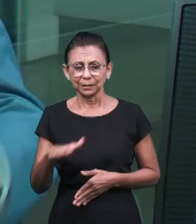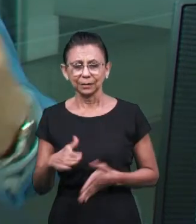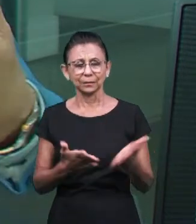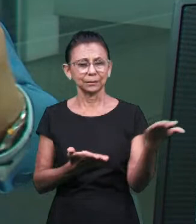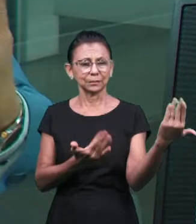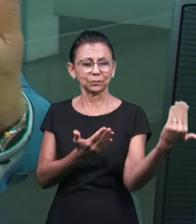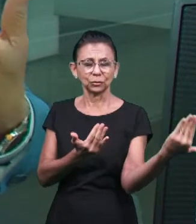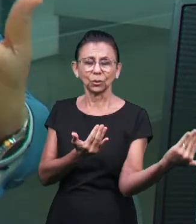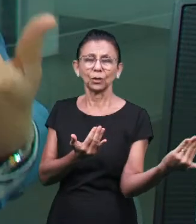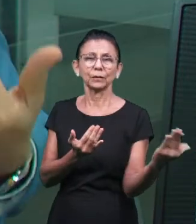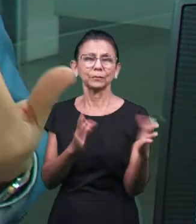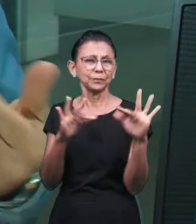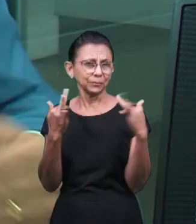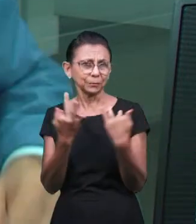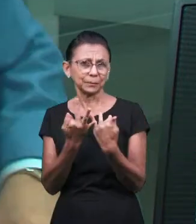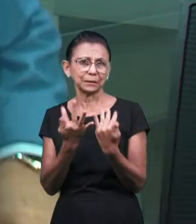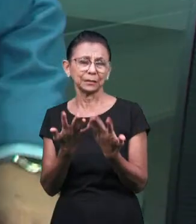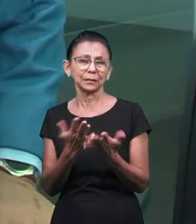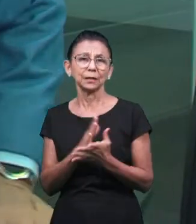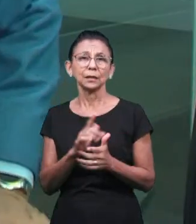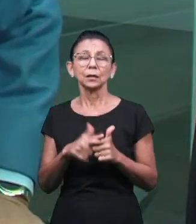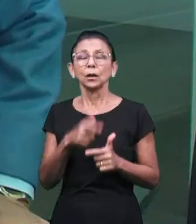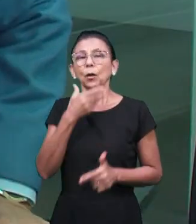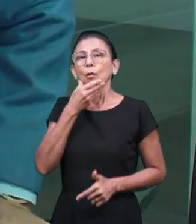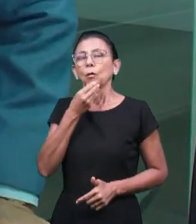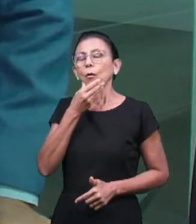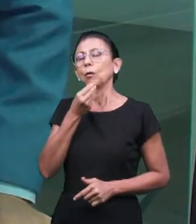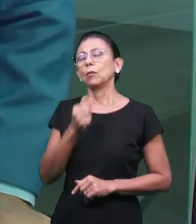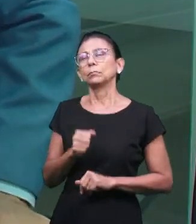geral. Porque os homens, geralmente, são mais